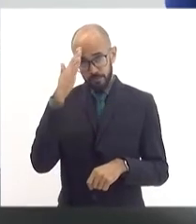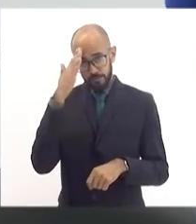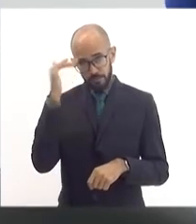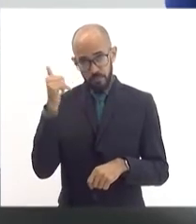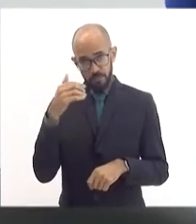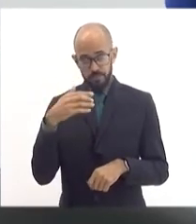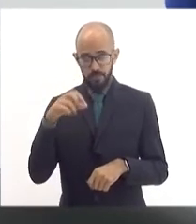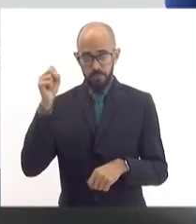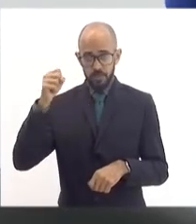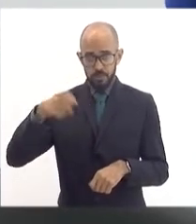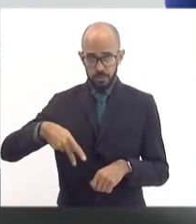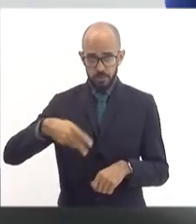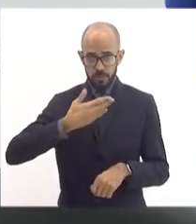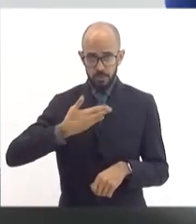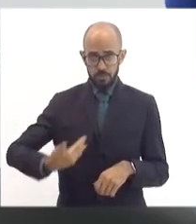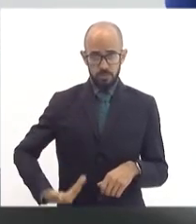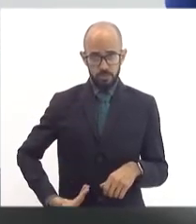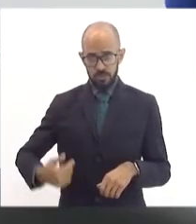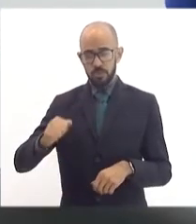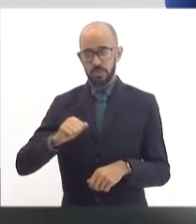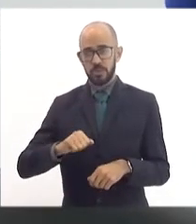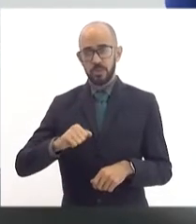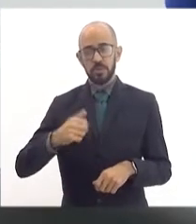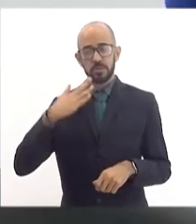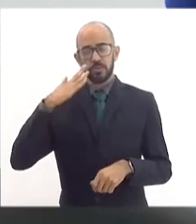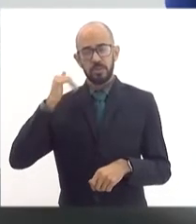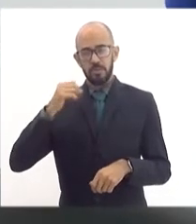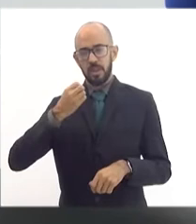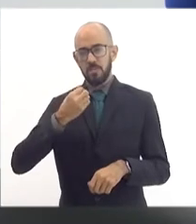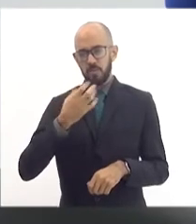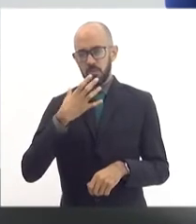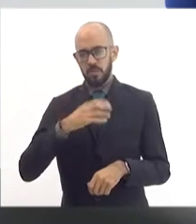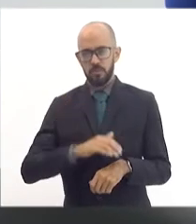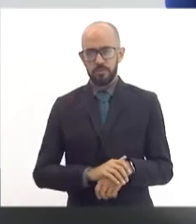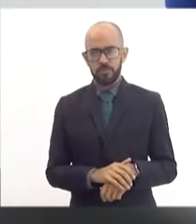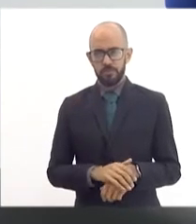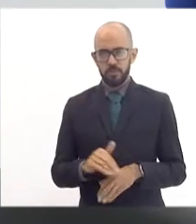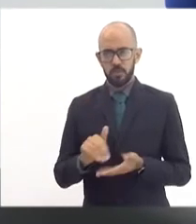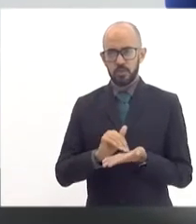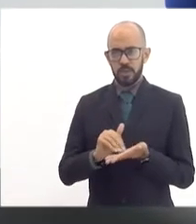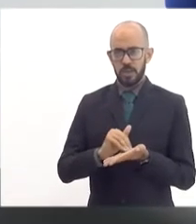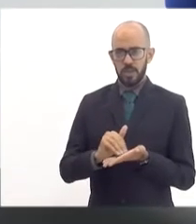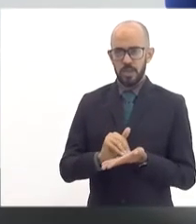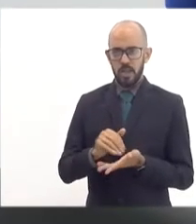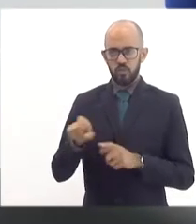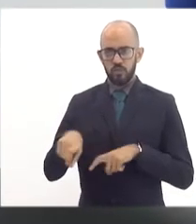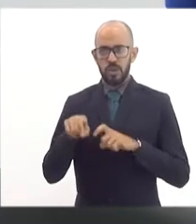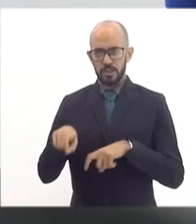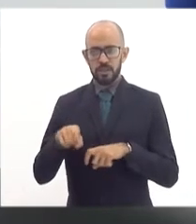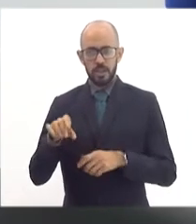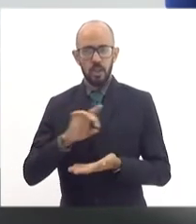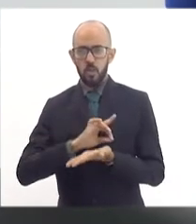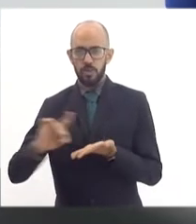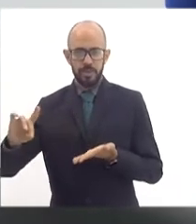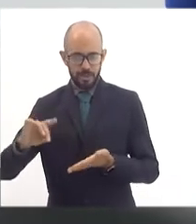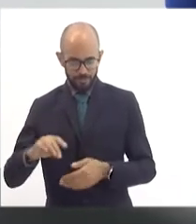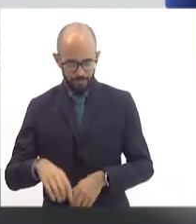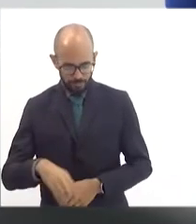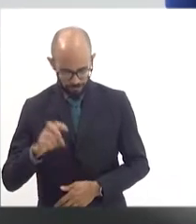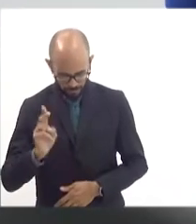né, acatam com um bom grado. Os secretários de Fazenda detestam, né, Nelson